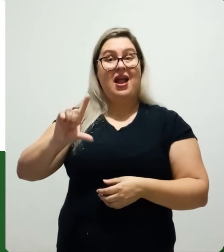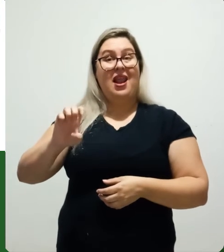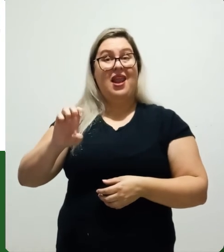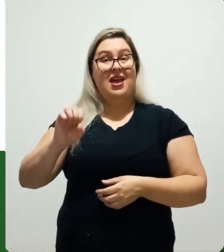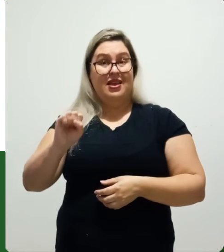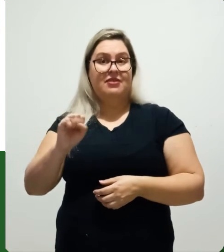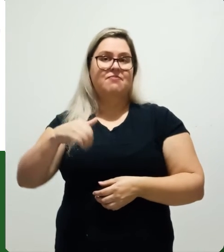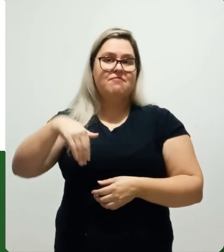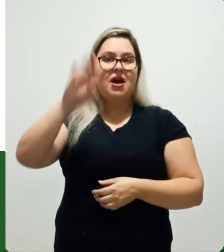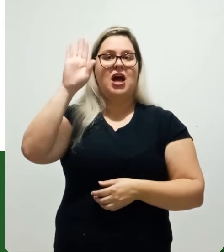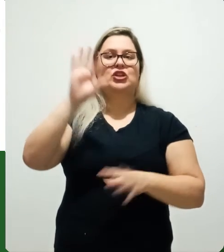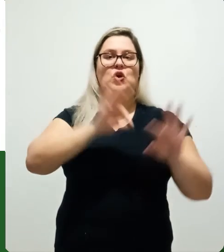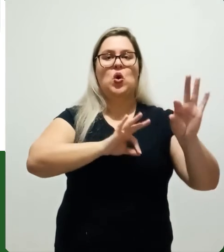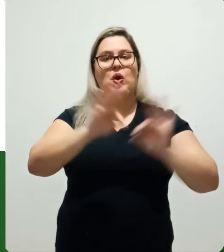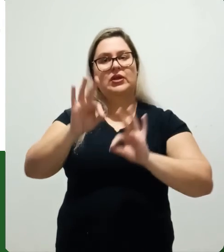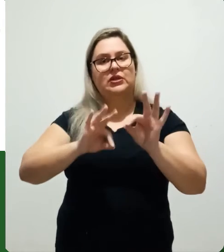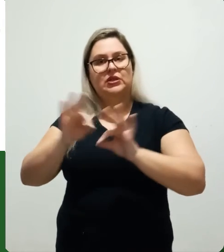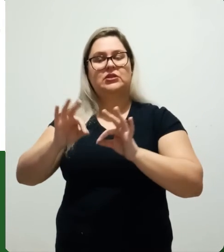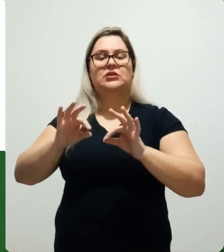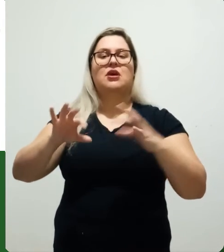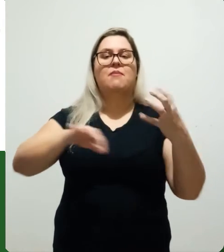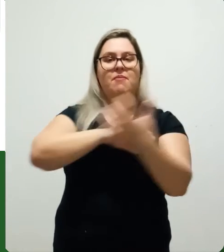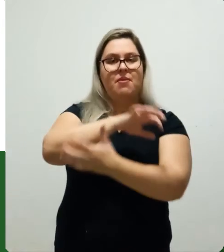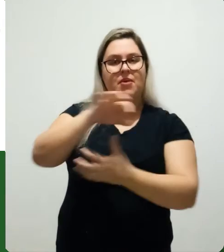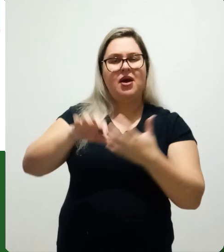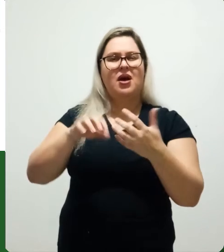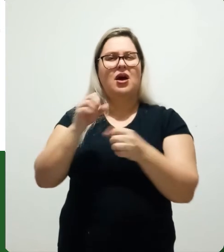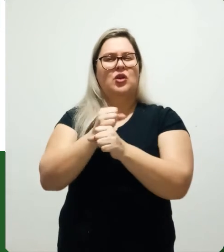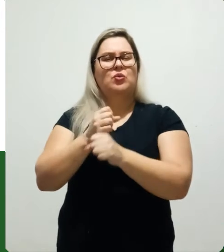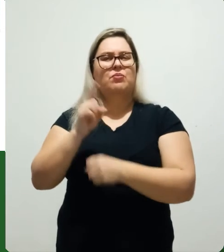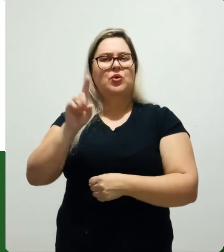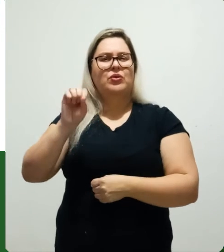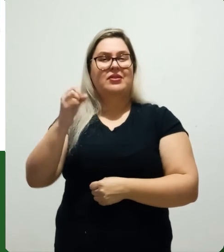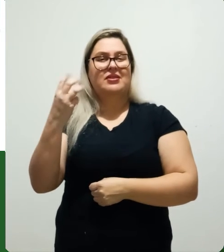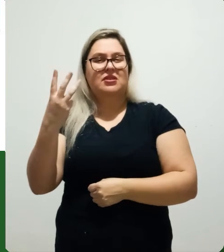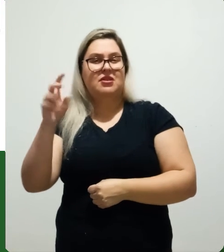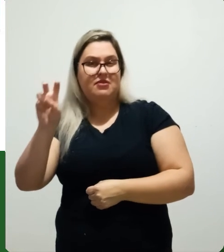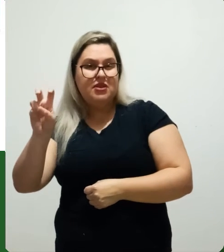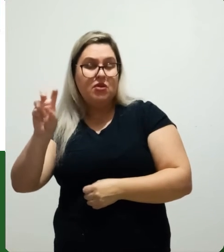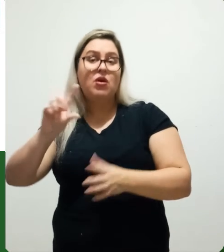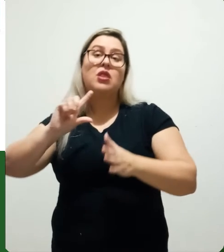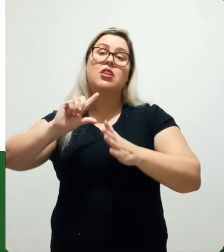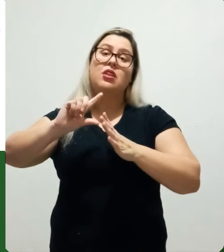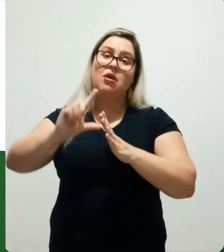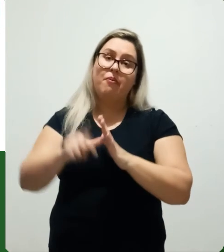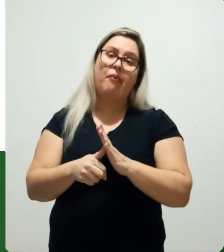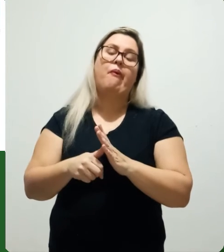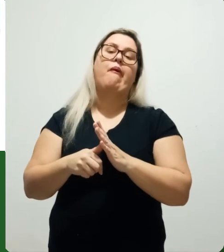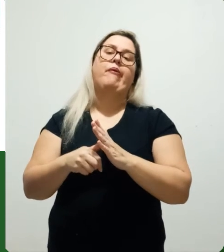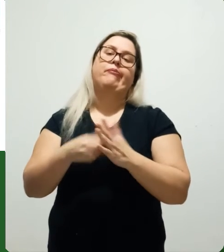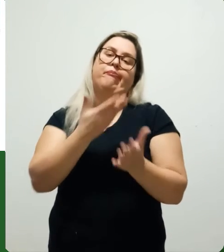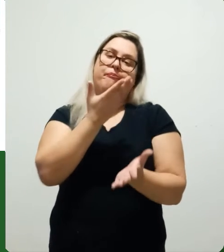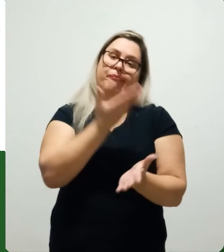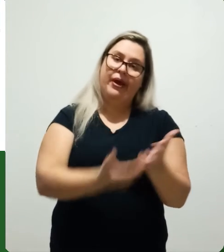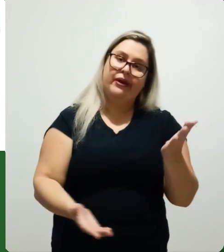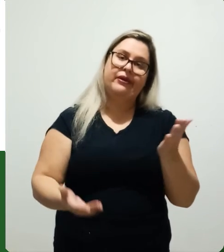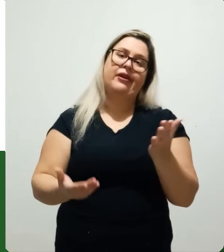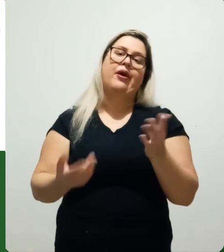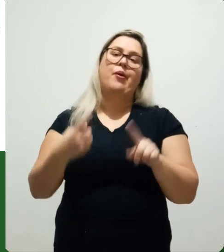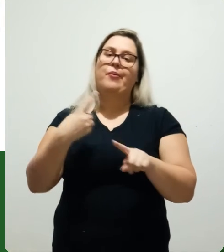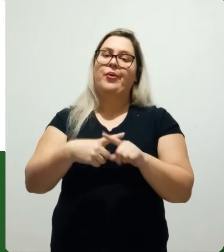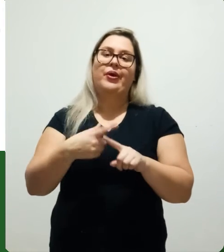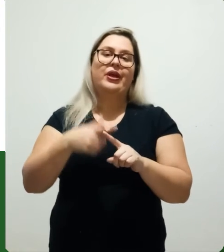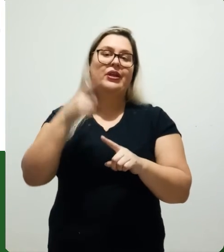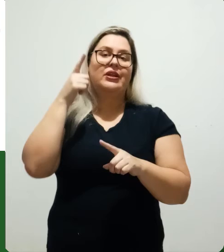Nagôs, os chamados malês, vão organizar a revolta de malês em 1835, se eu não me engano, e depois eles vão ser, claro,